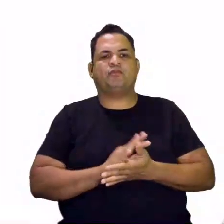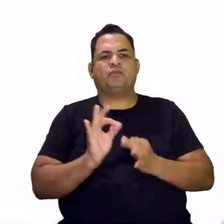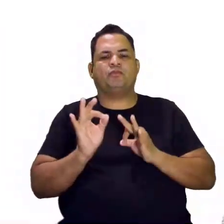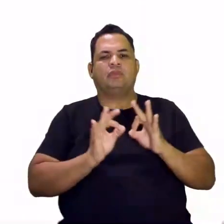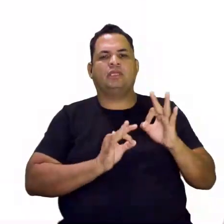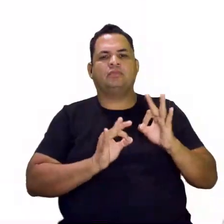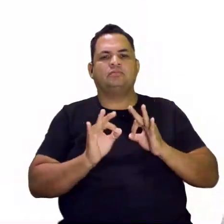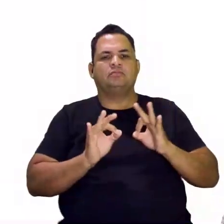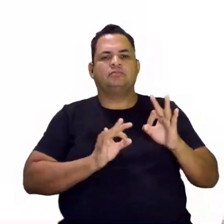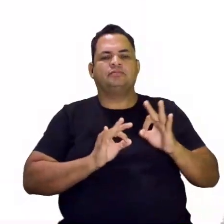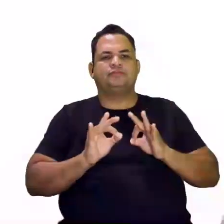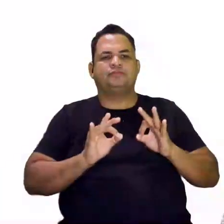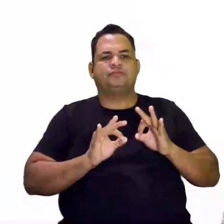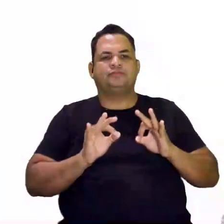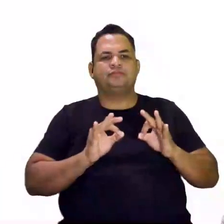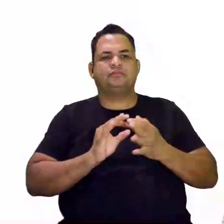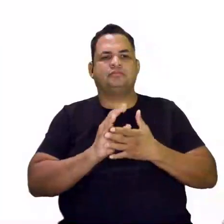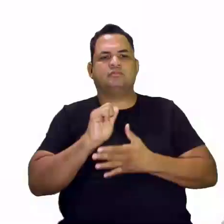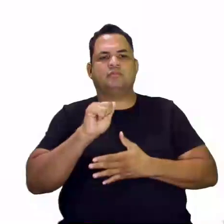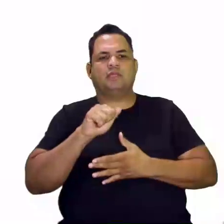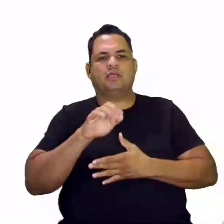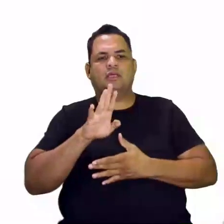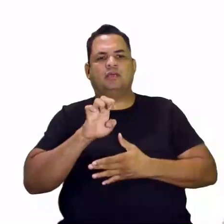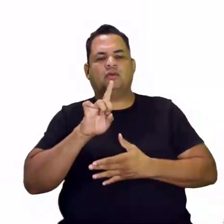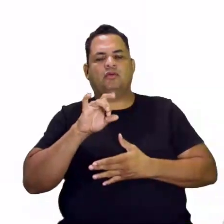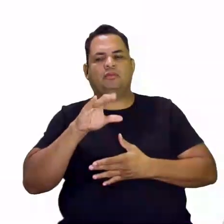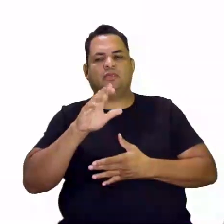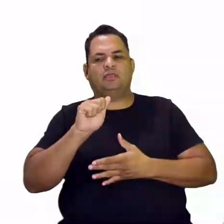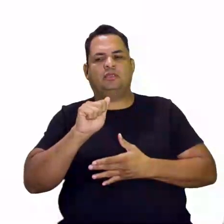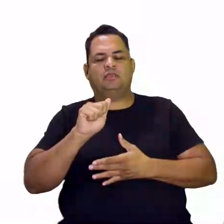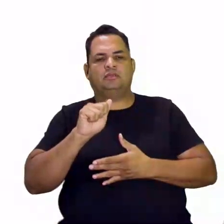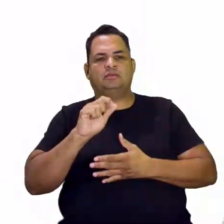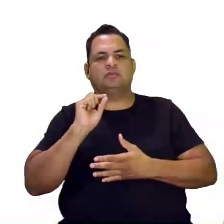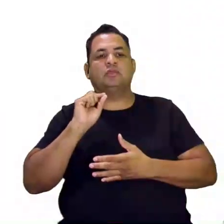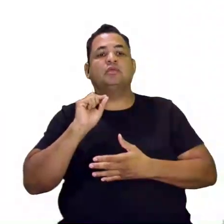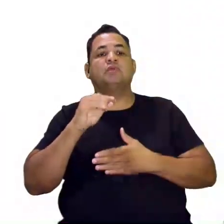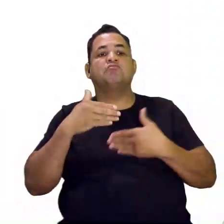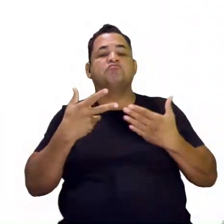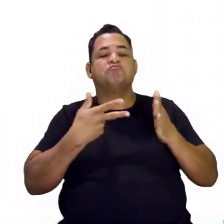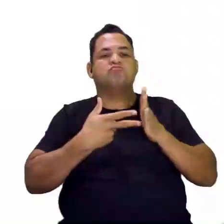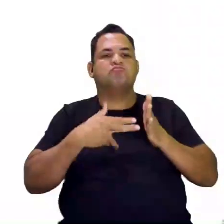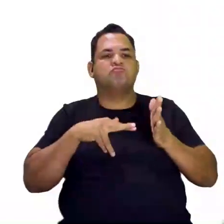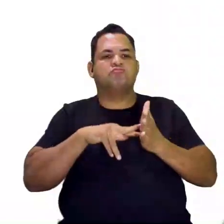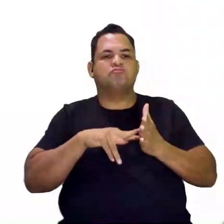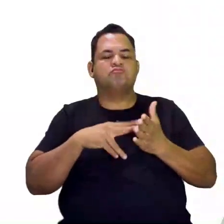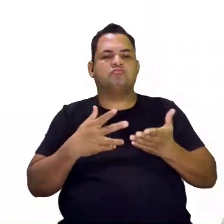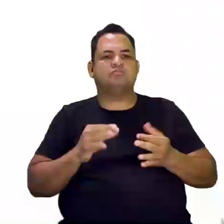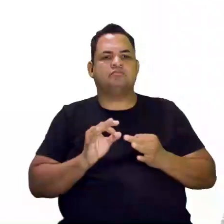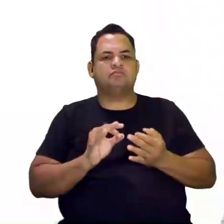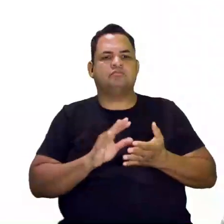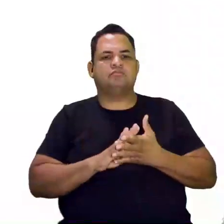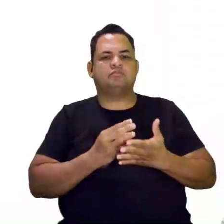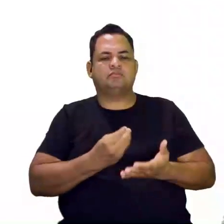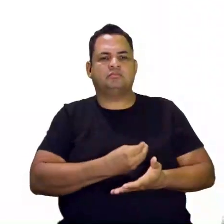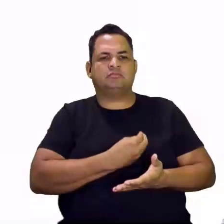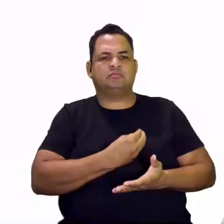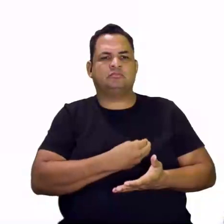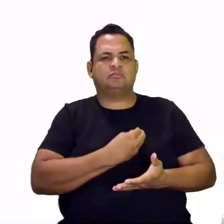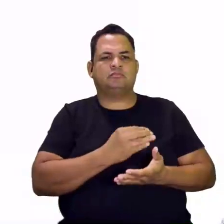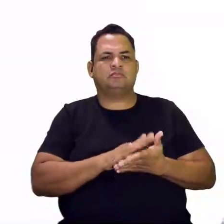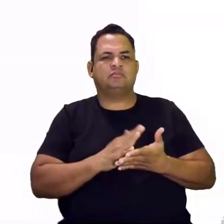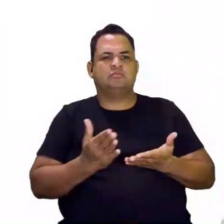foi incorporada, ela era aeróbia. O que é isso, professora? É um ser vivo